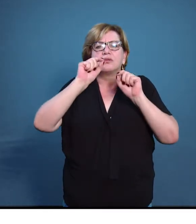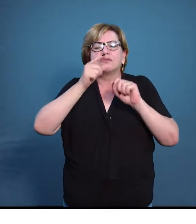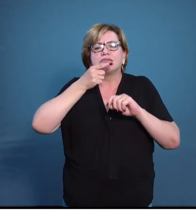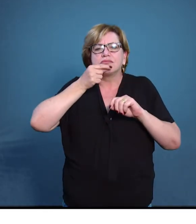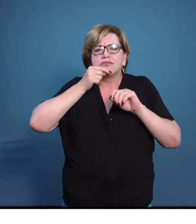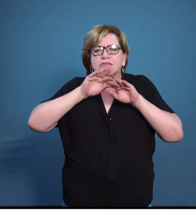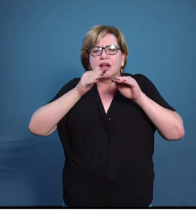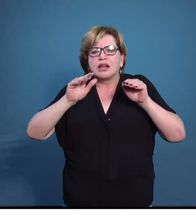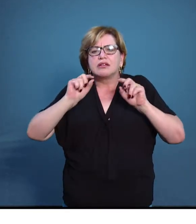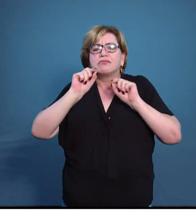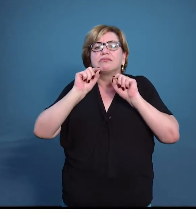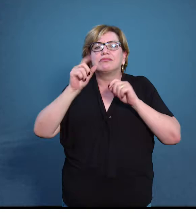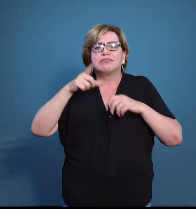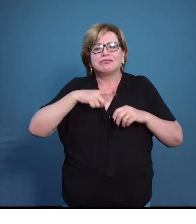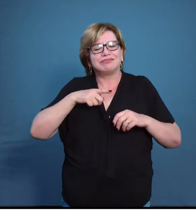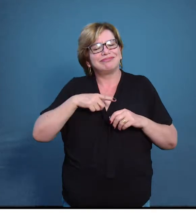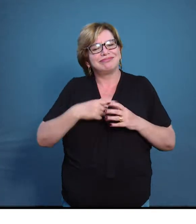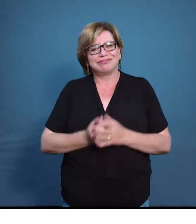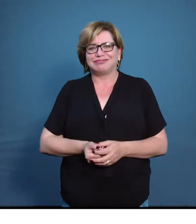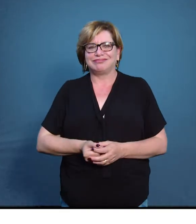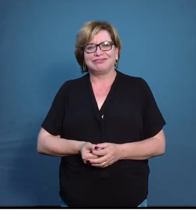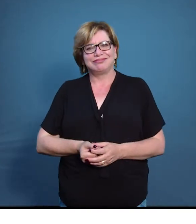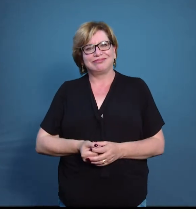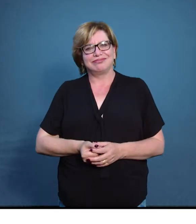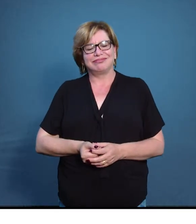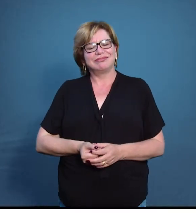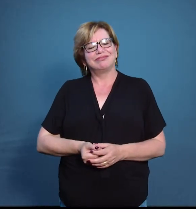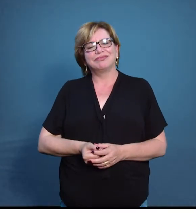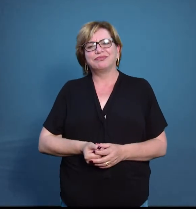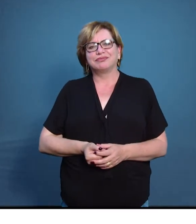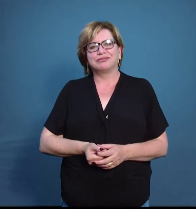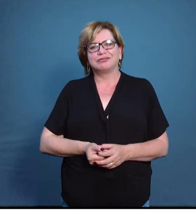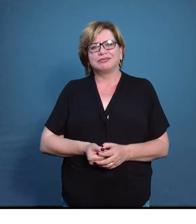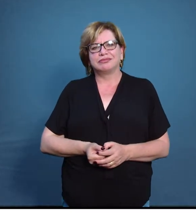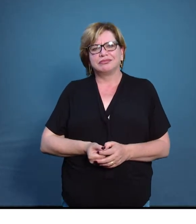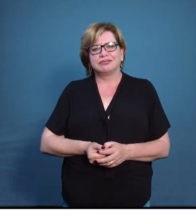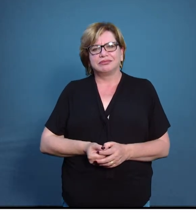mar. Quais são os elementos presentes?